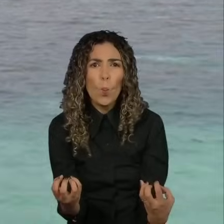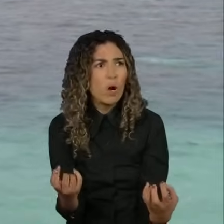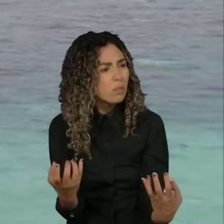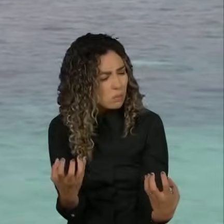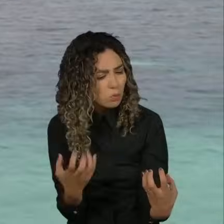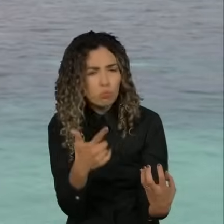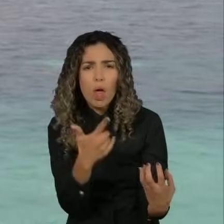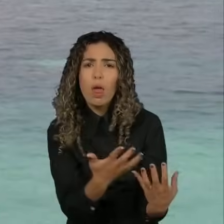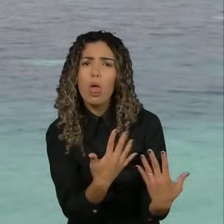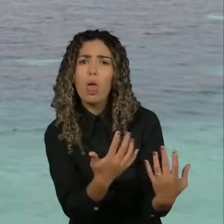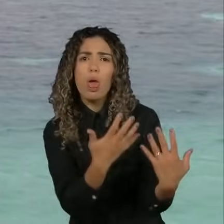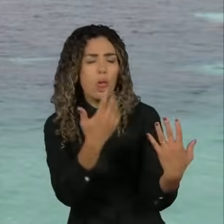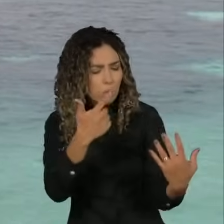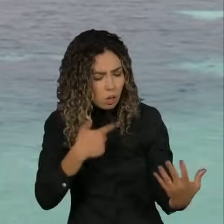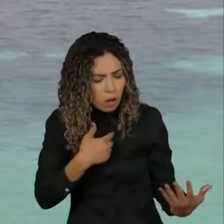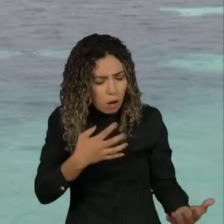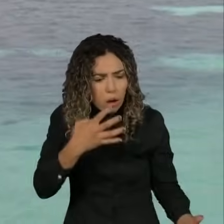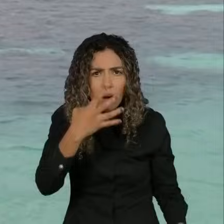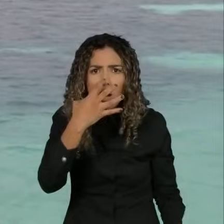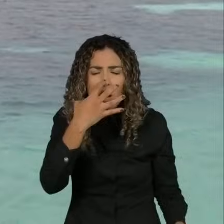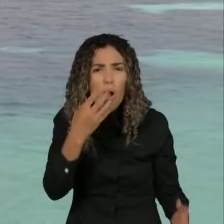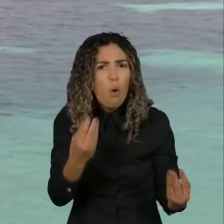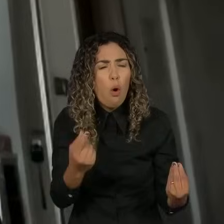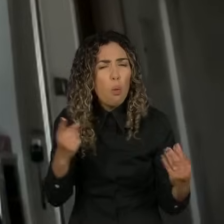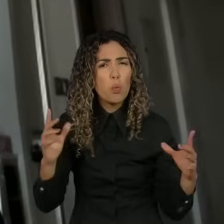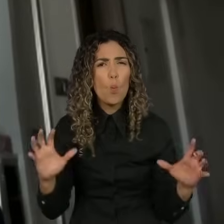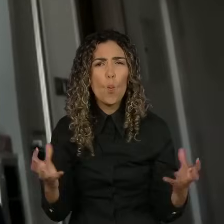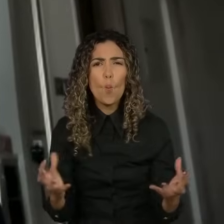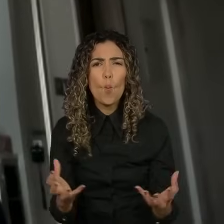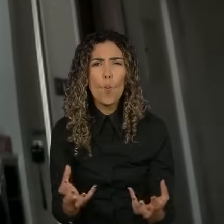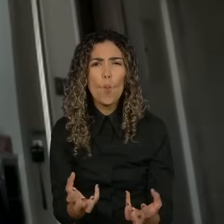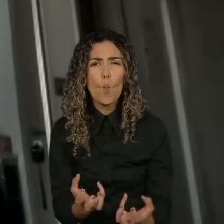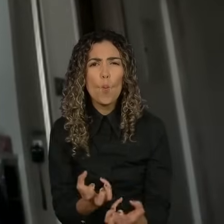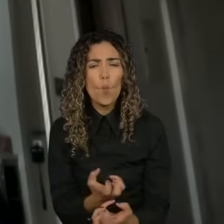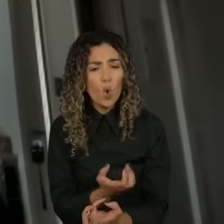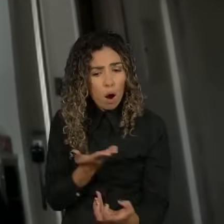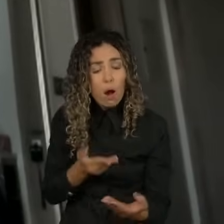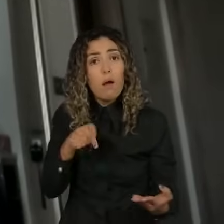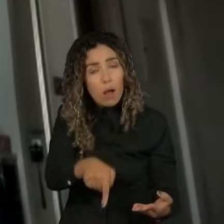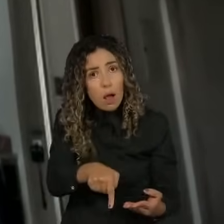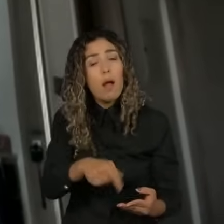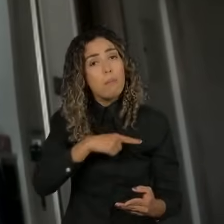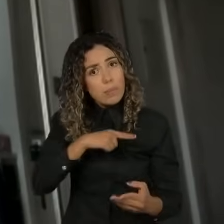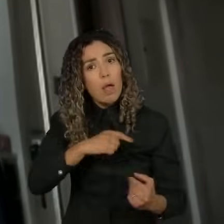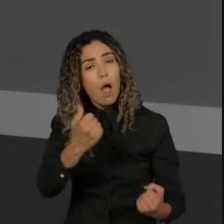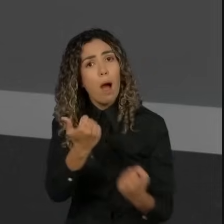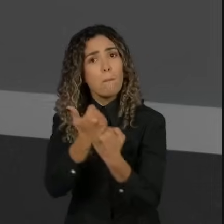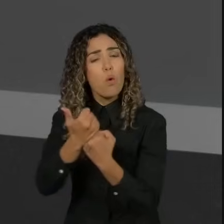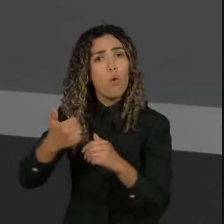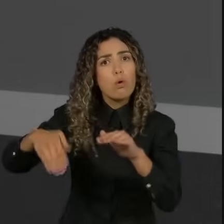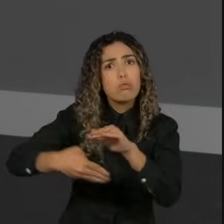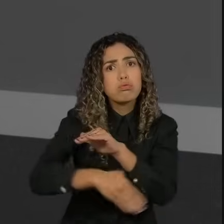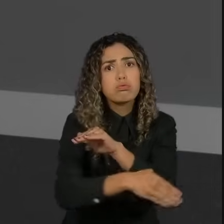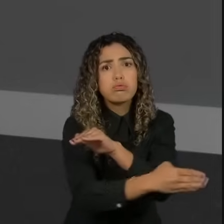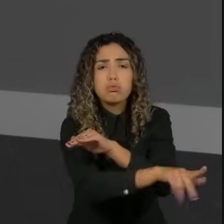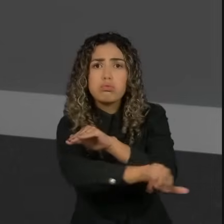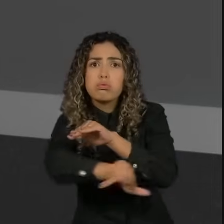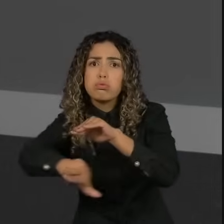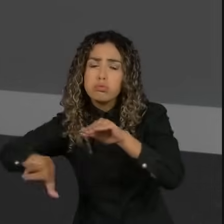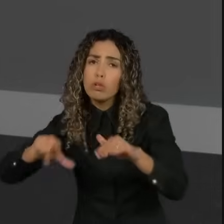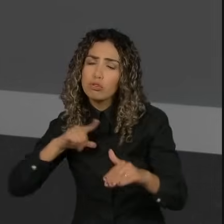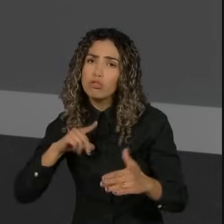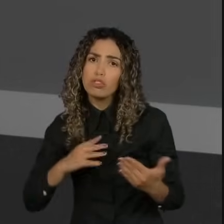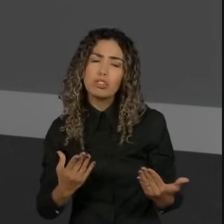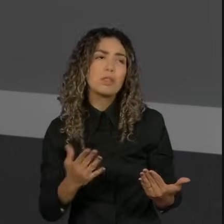gente fala que os corais, eles são berçário da vida marinha, eles abrigam 25% de toda a biodiversidade marinha do mundo. Como é que foram as suas